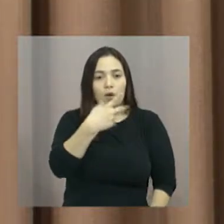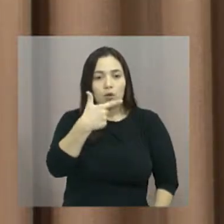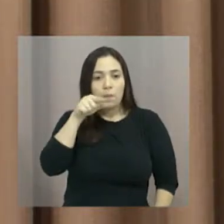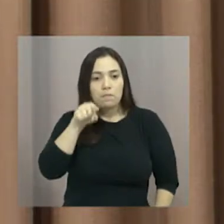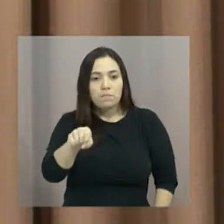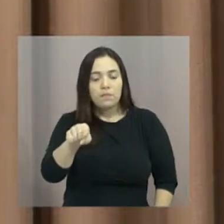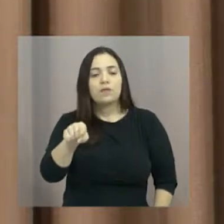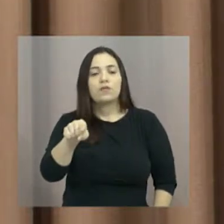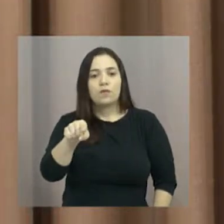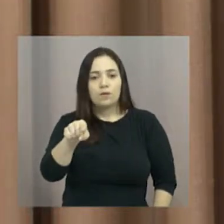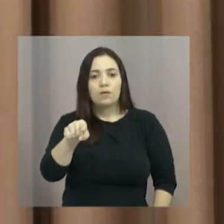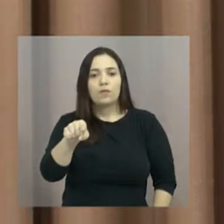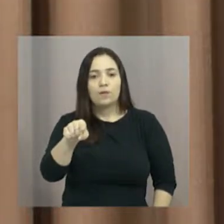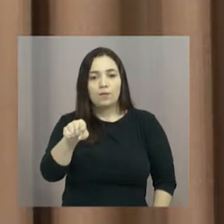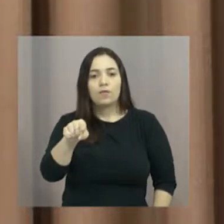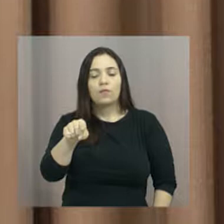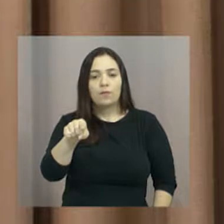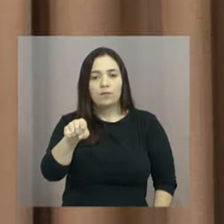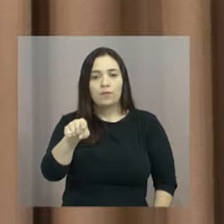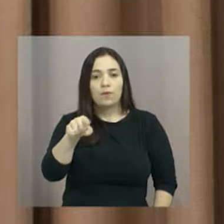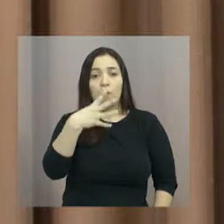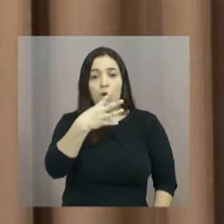mil casos, foram certamente